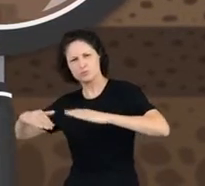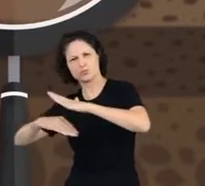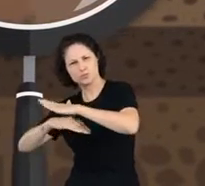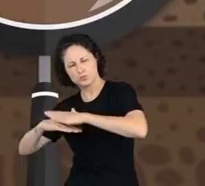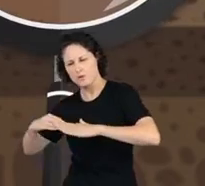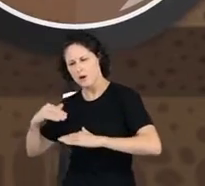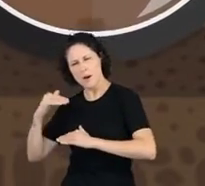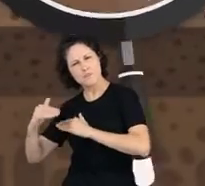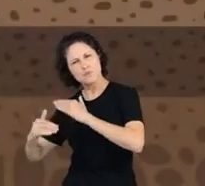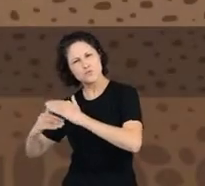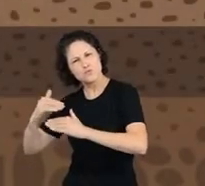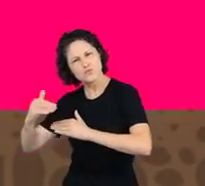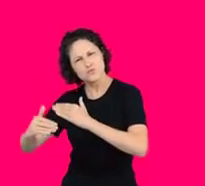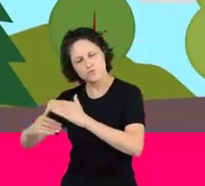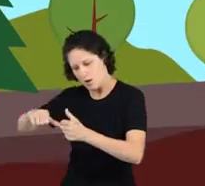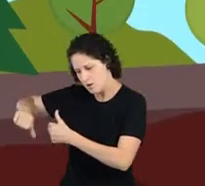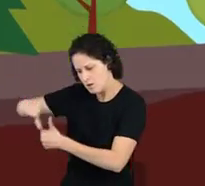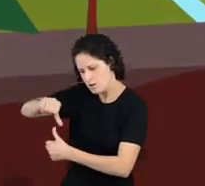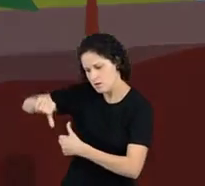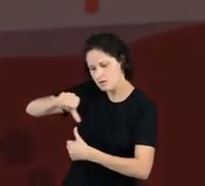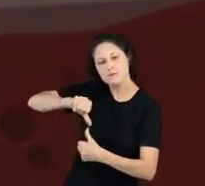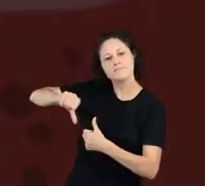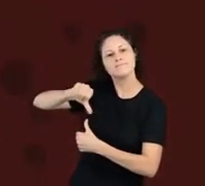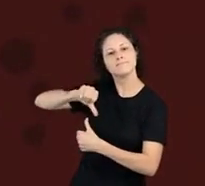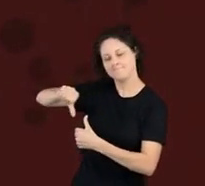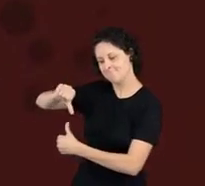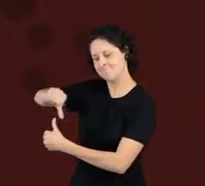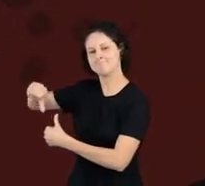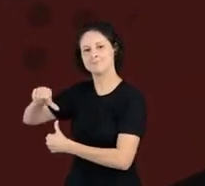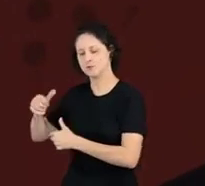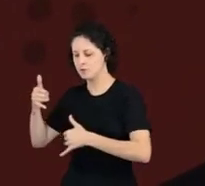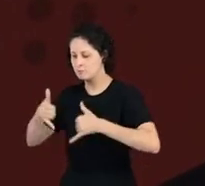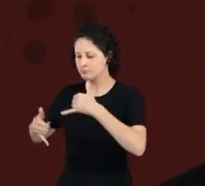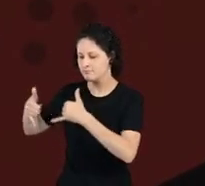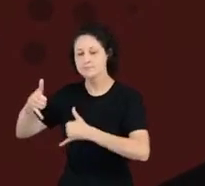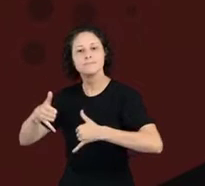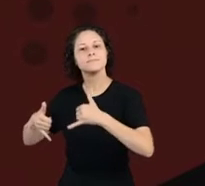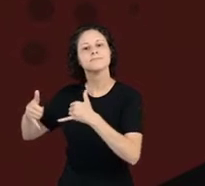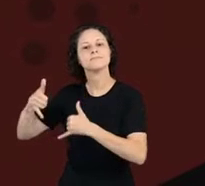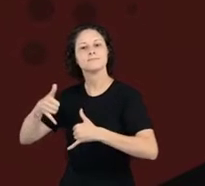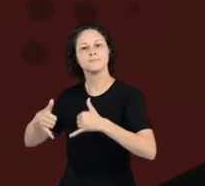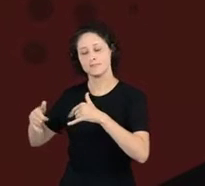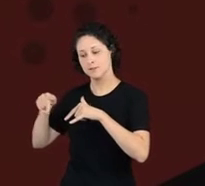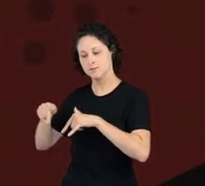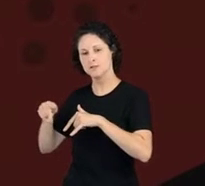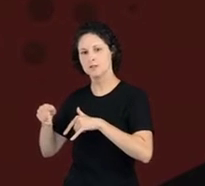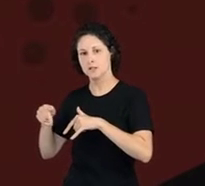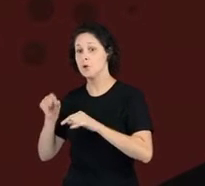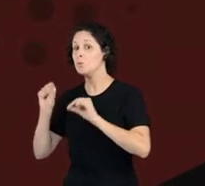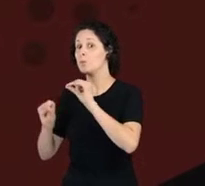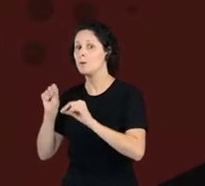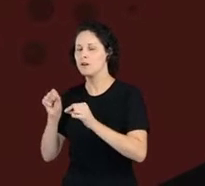de milhões de anos e transformações no solo e no relevo, esses locais foram cobertos por sedimentos, que